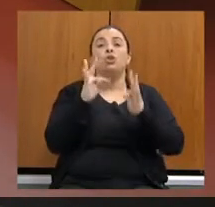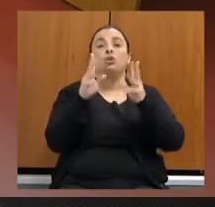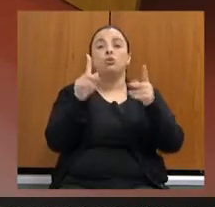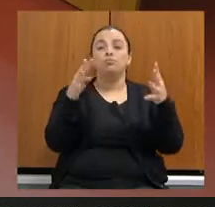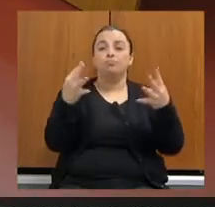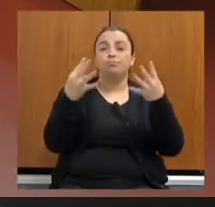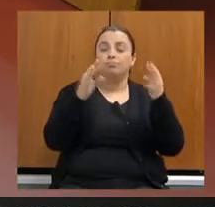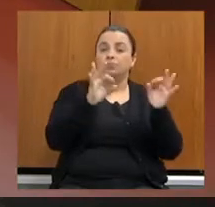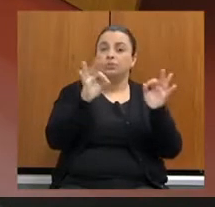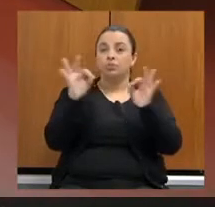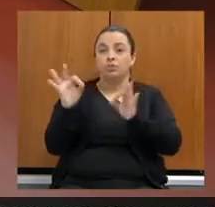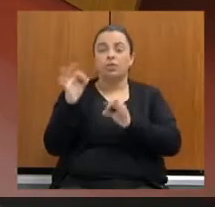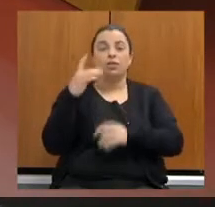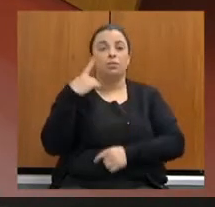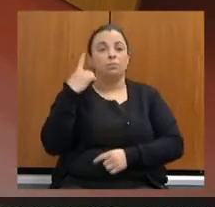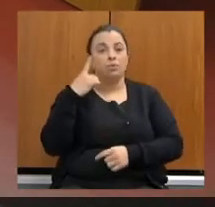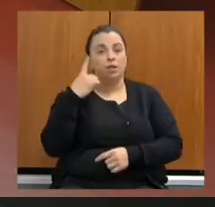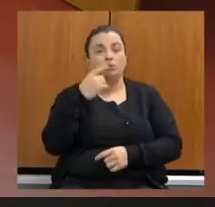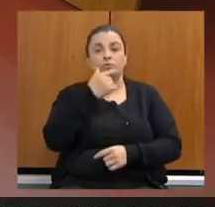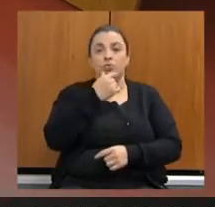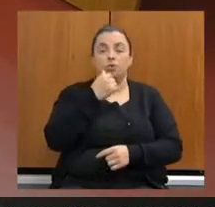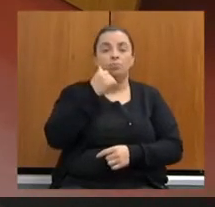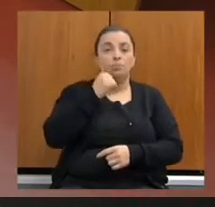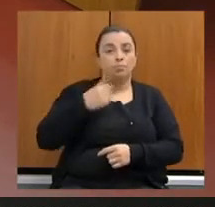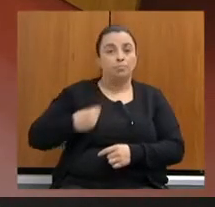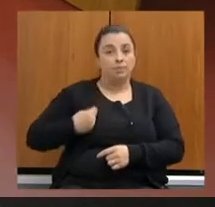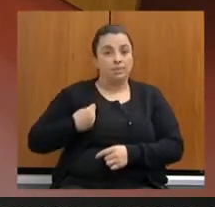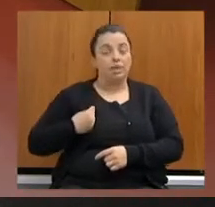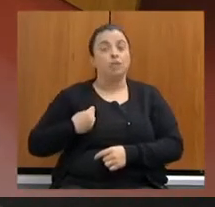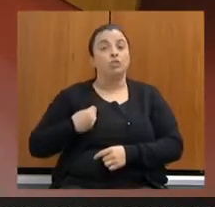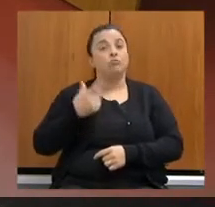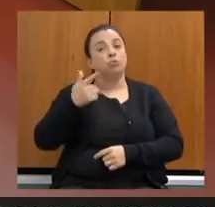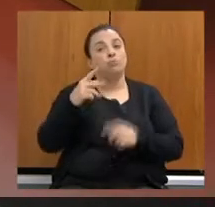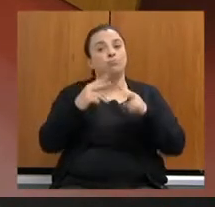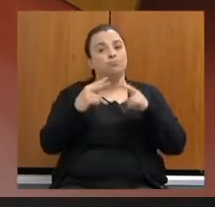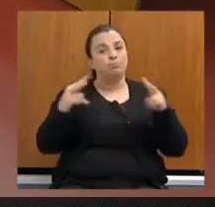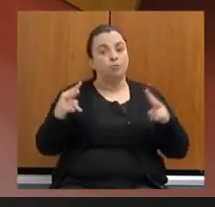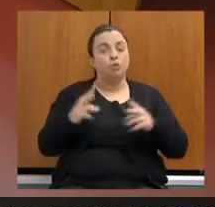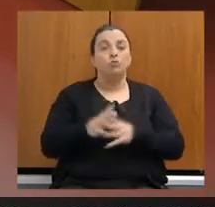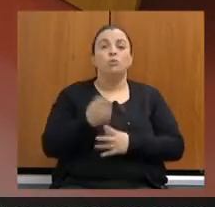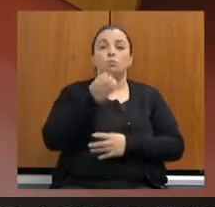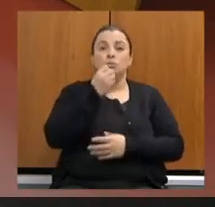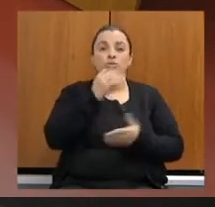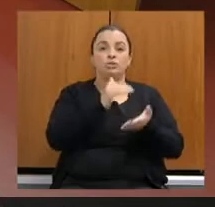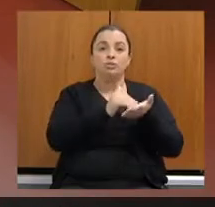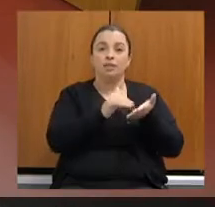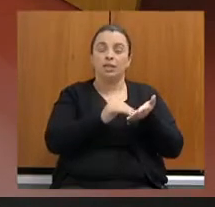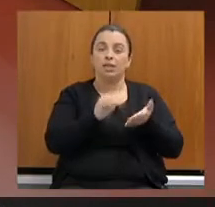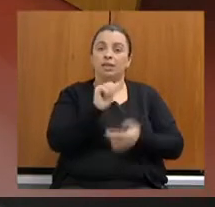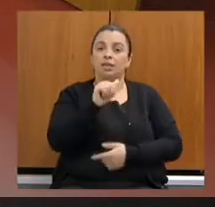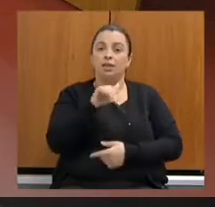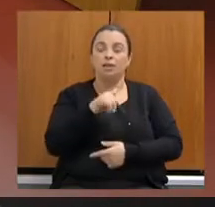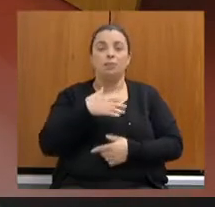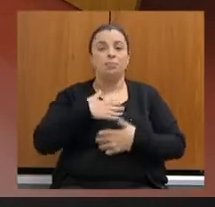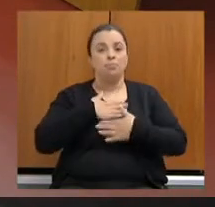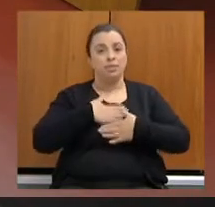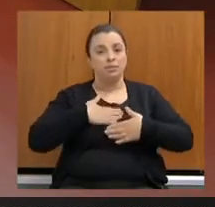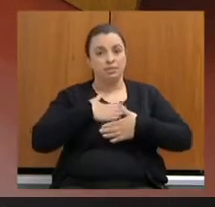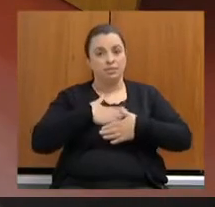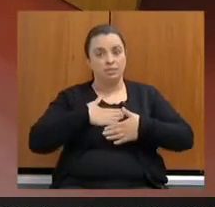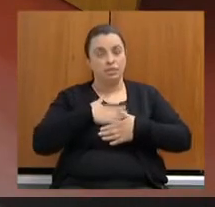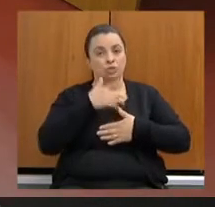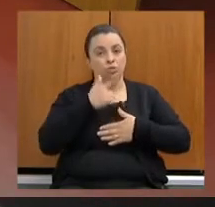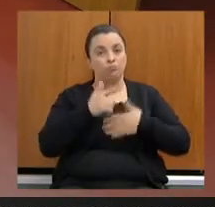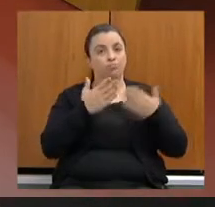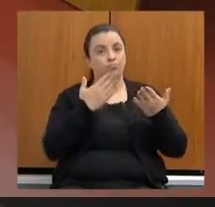tarde deputados aqui presentes também de maneira remota em casa Bom dia secretária Ana prazer imenso aqui tá